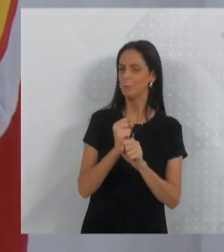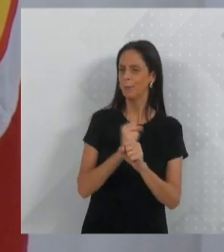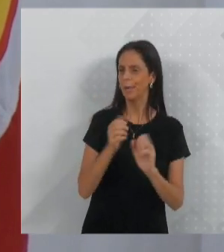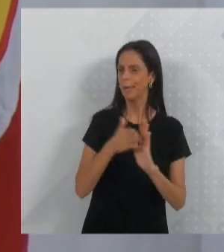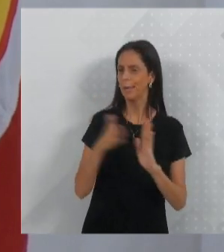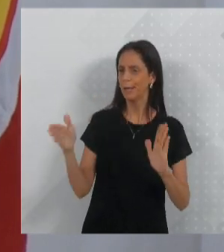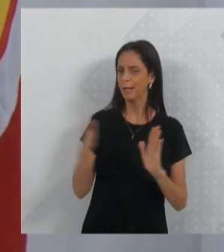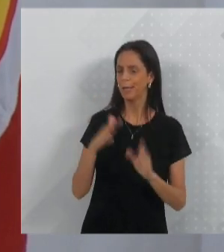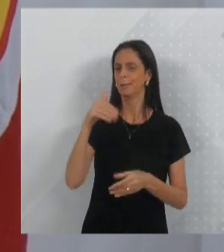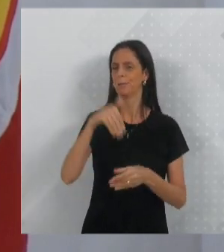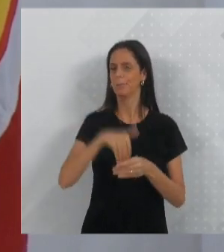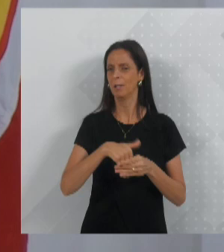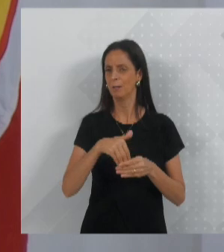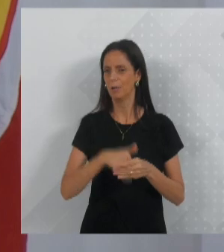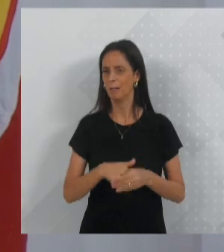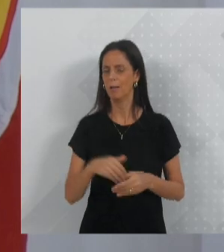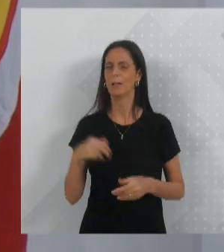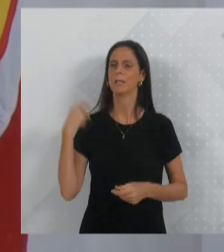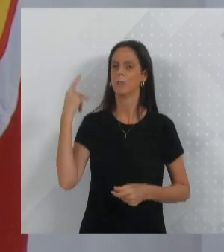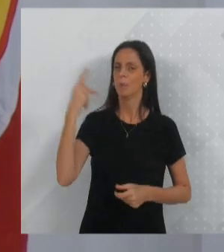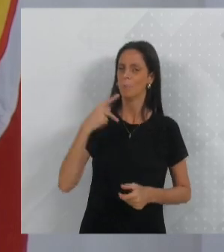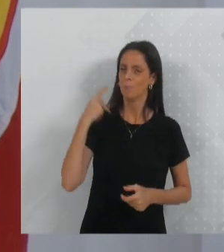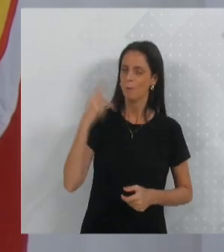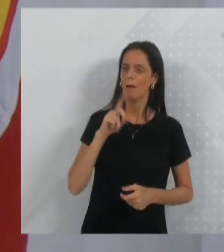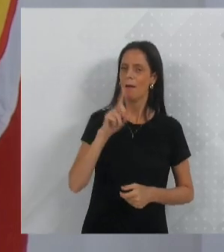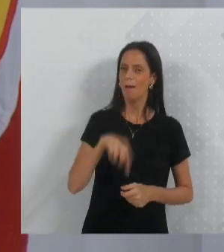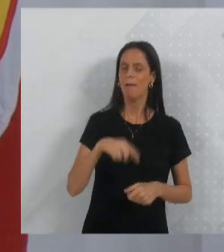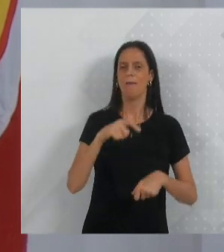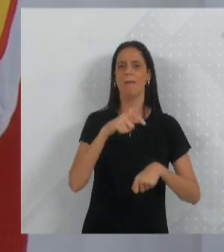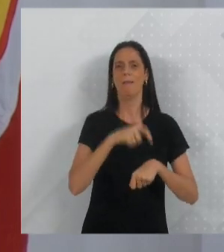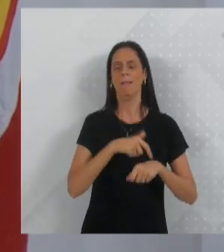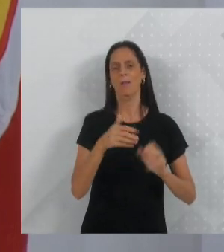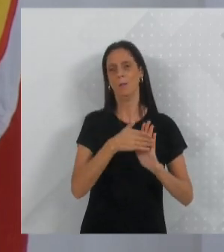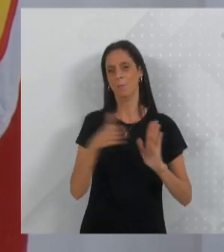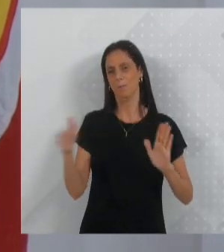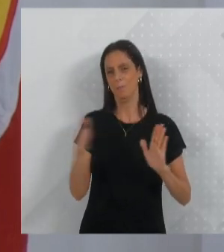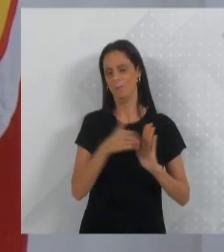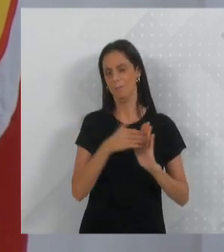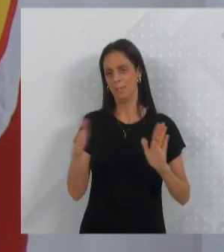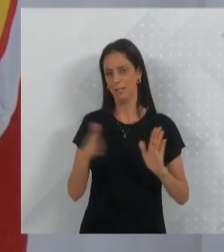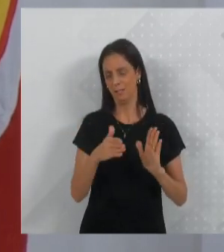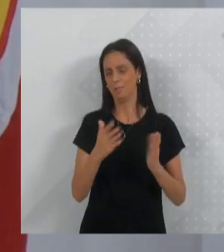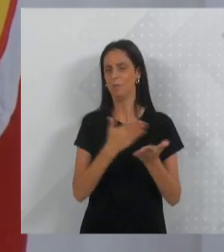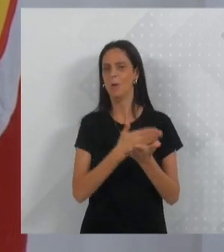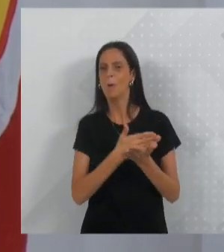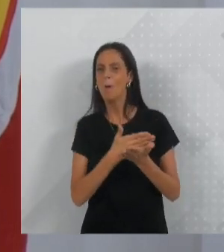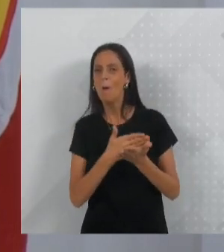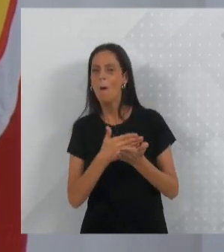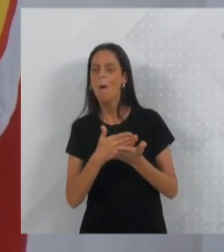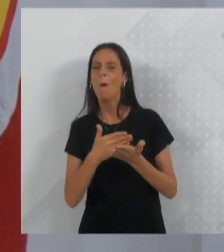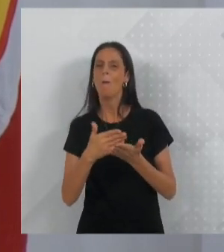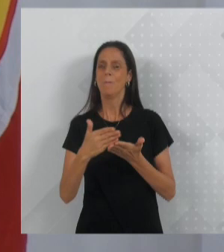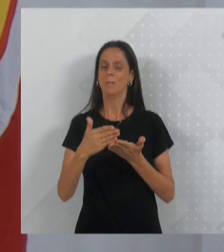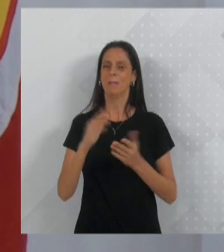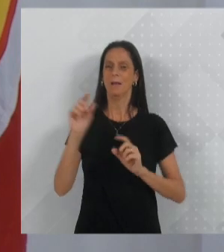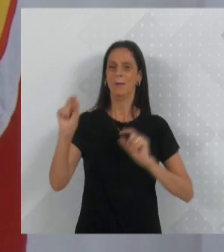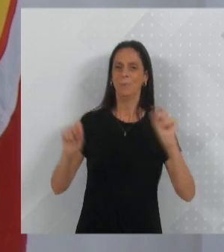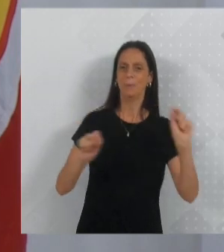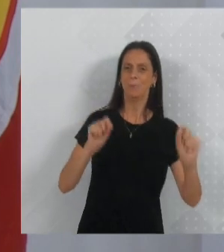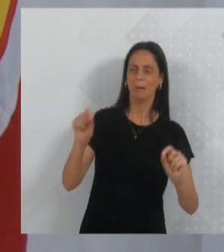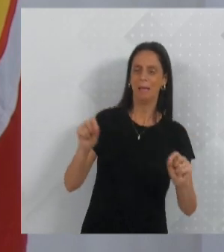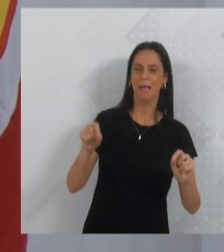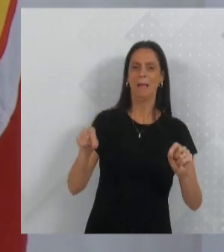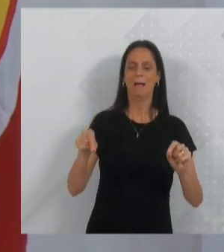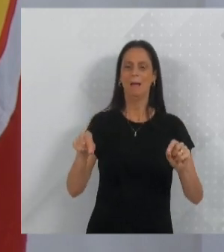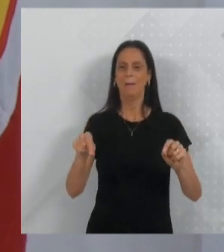de questões políticas parece que é o momento de de agora começar a fazer movimentações